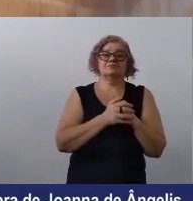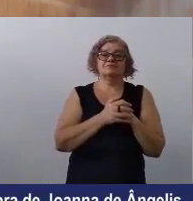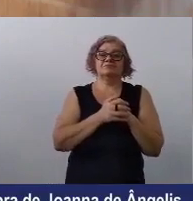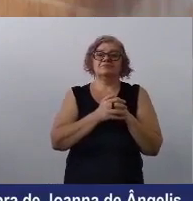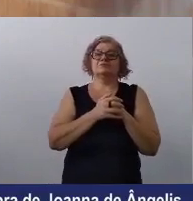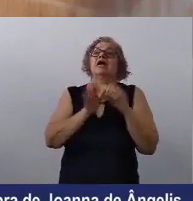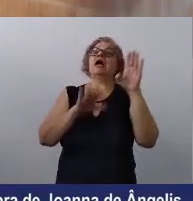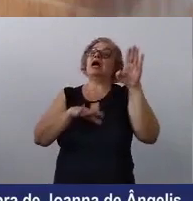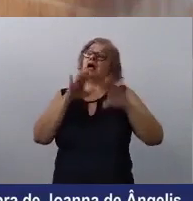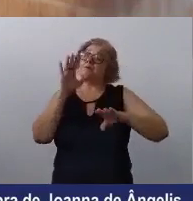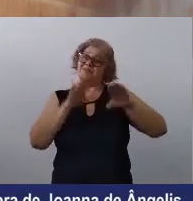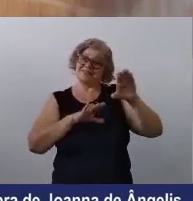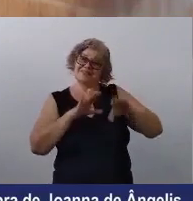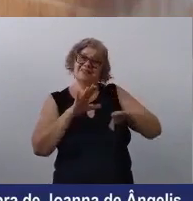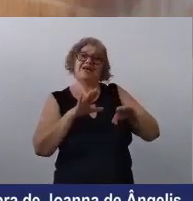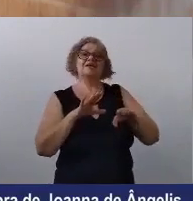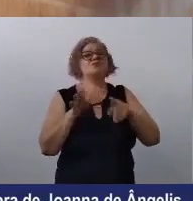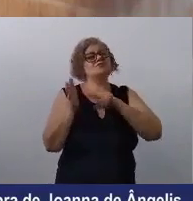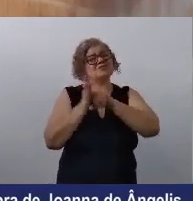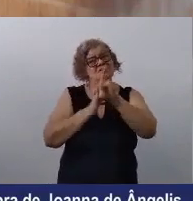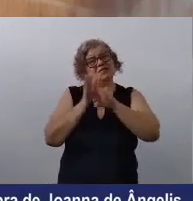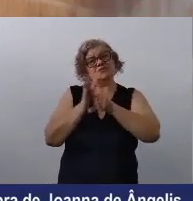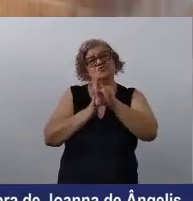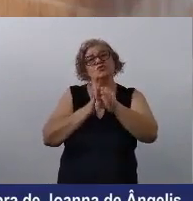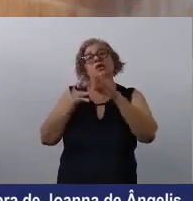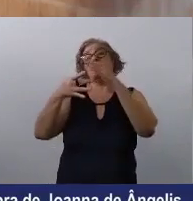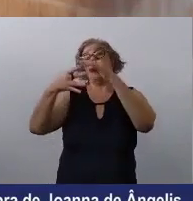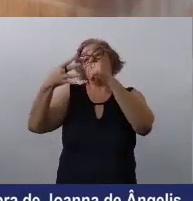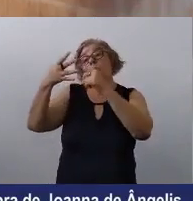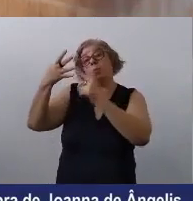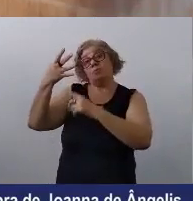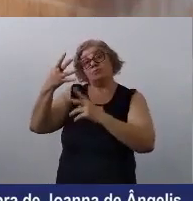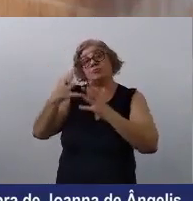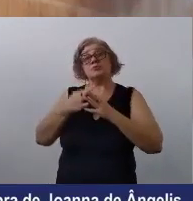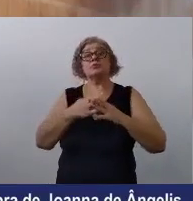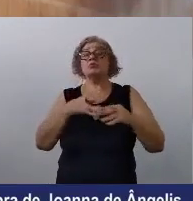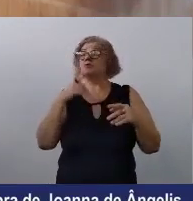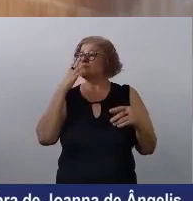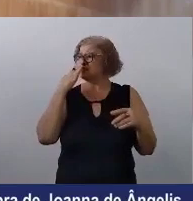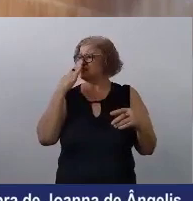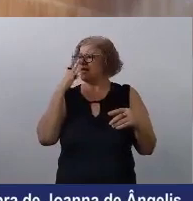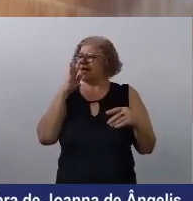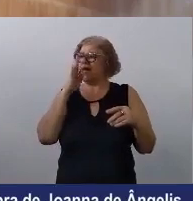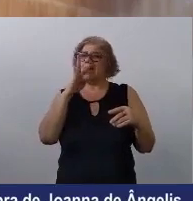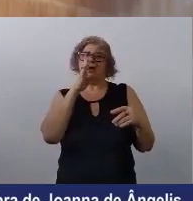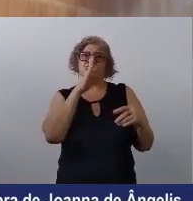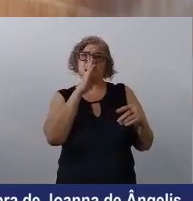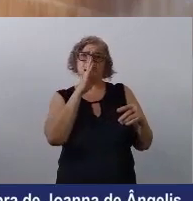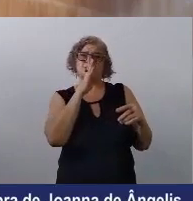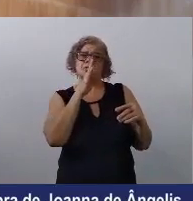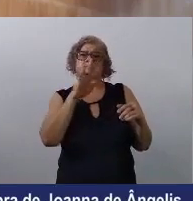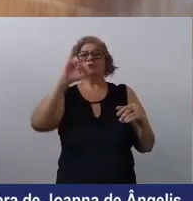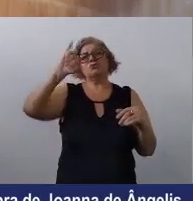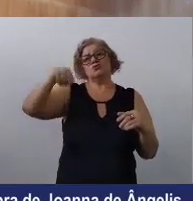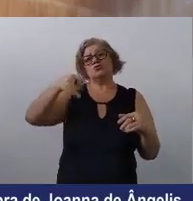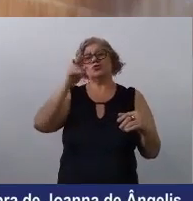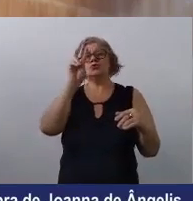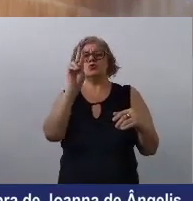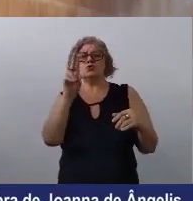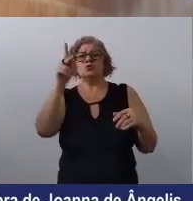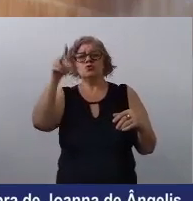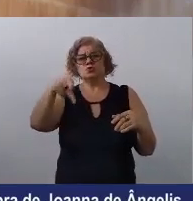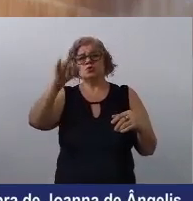Apesar de questionar o politeísmo, admira muito a sabedoria de Júpiter, se